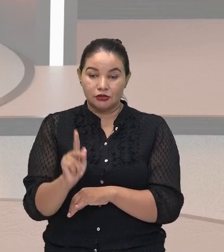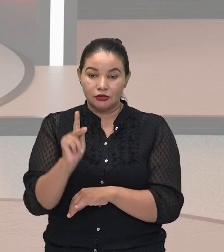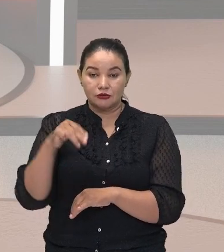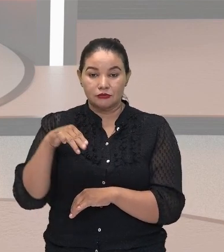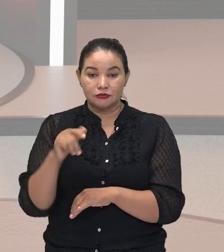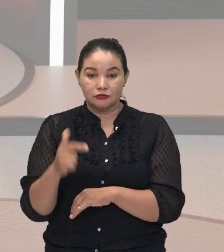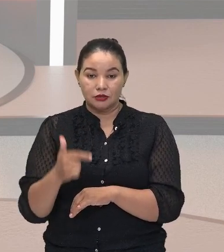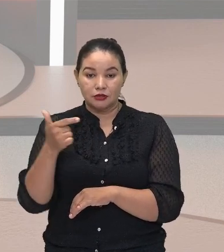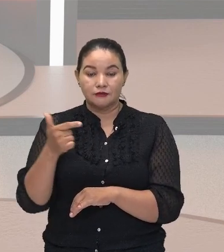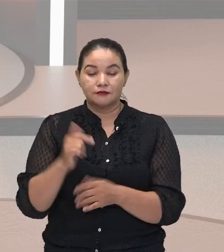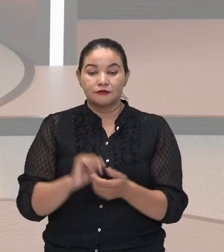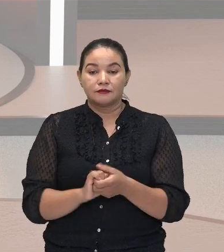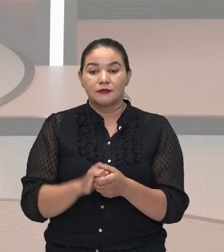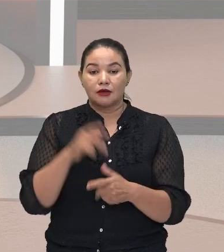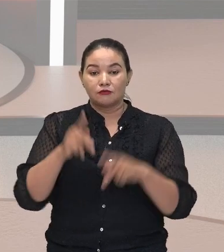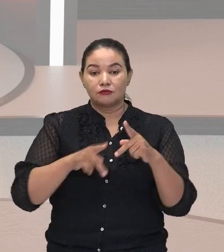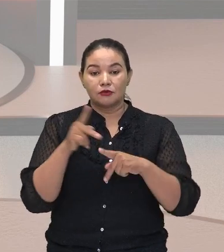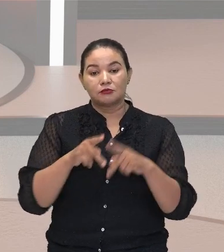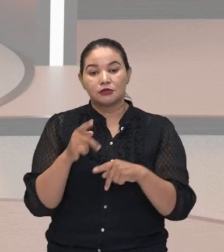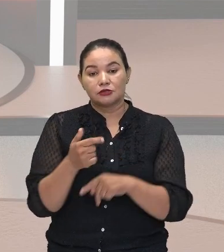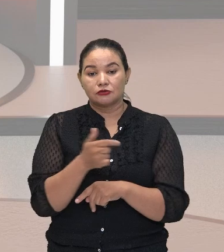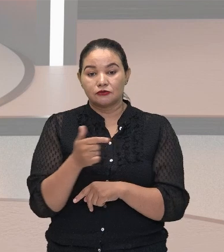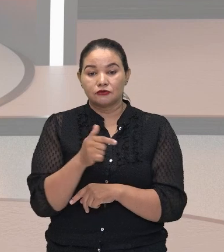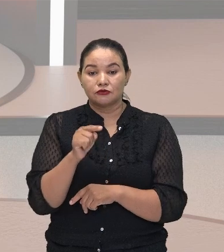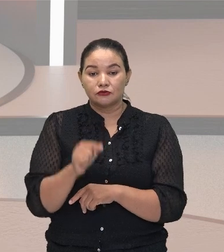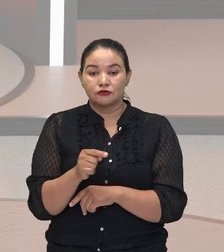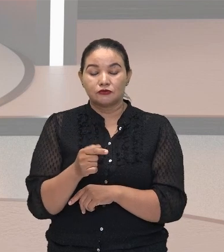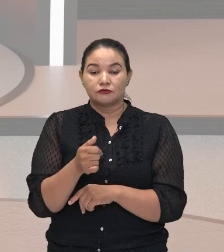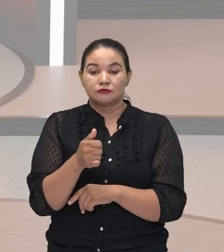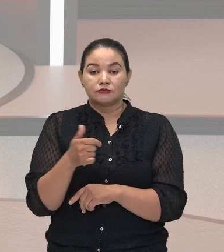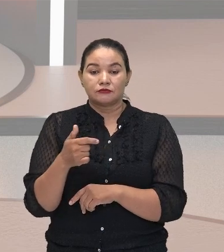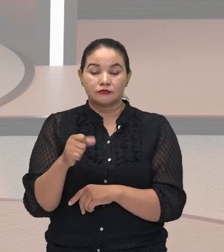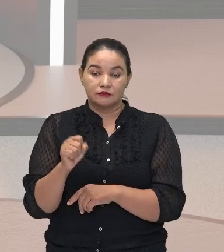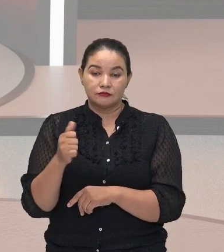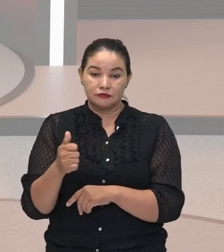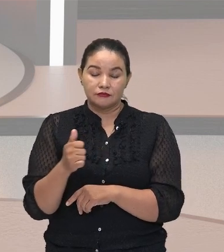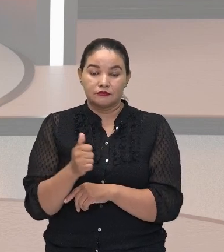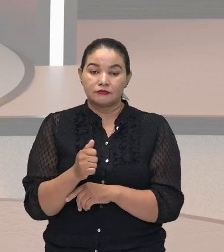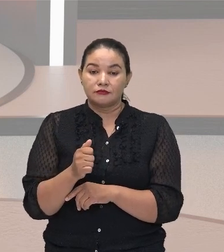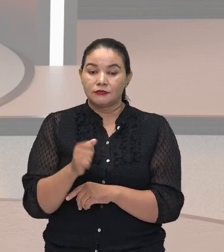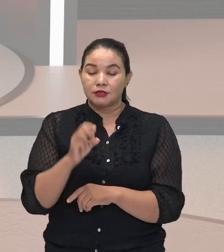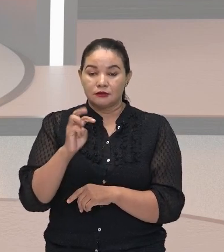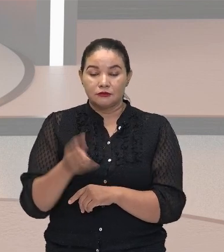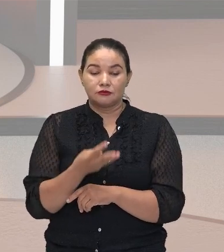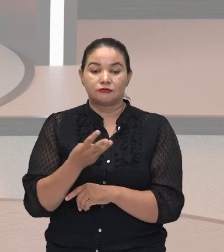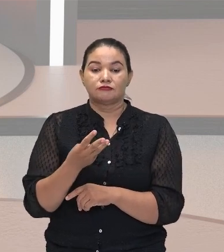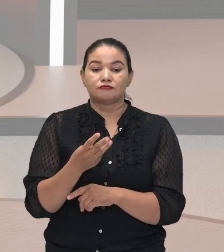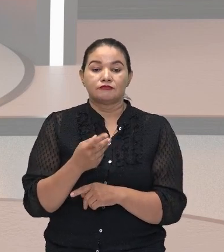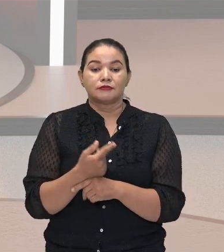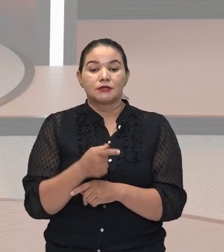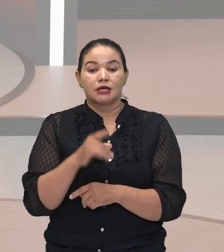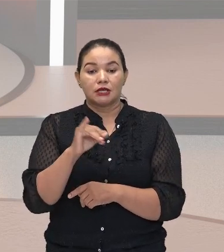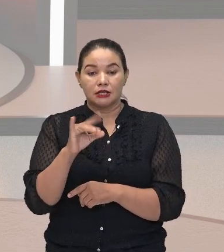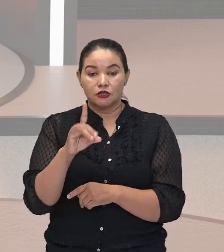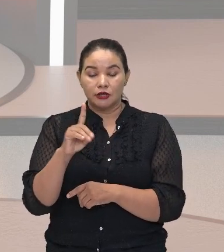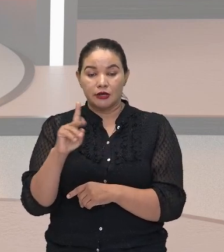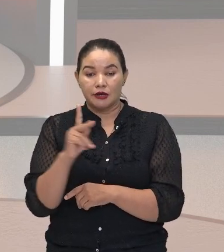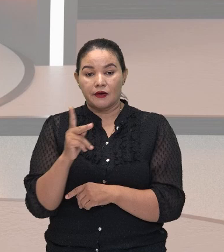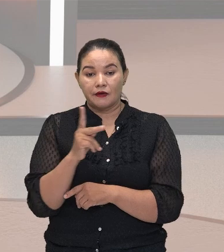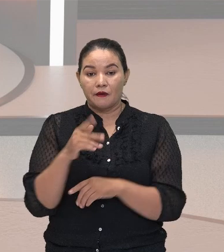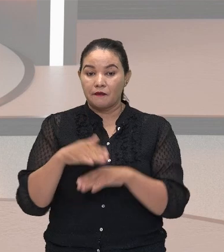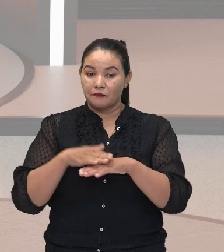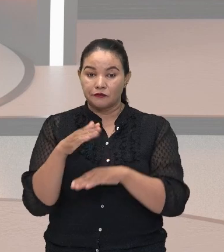65.610 quilômetros e uma população pouco superior a 22 milhões de habitantes. Com o IDH considerado alto,